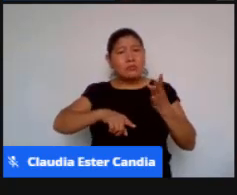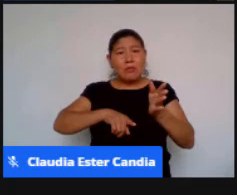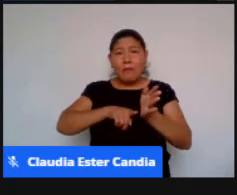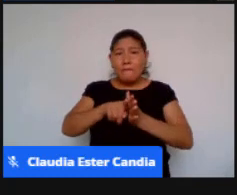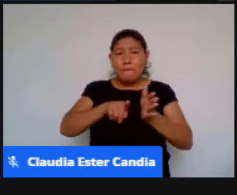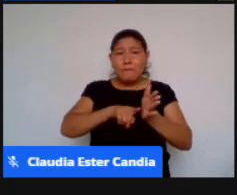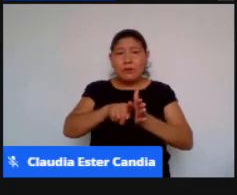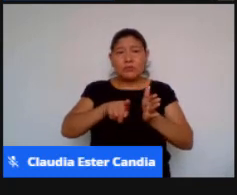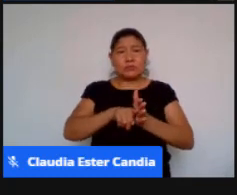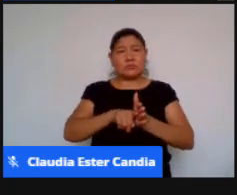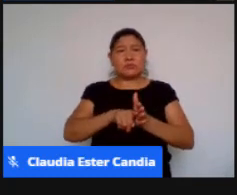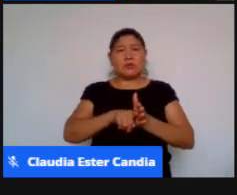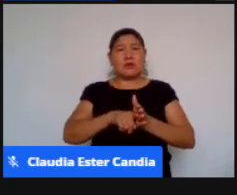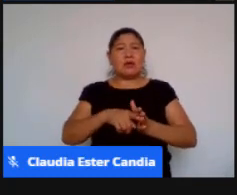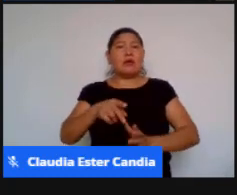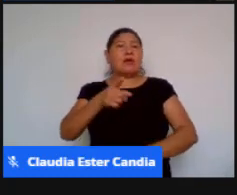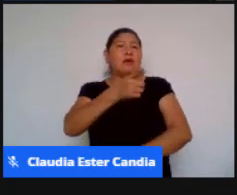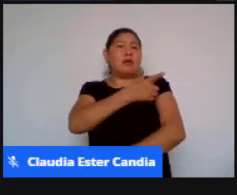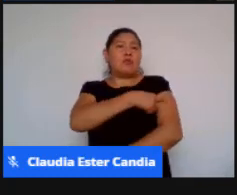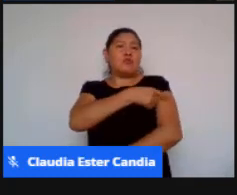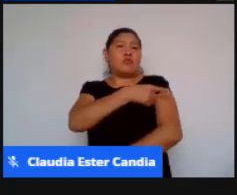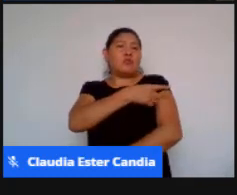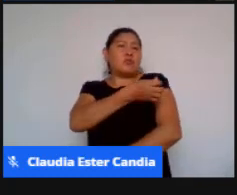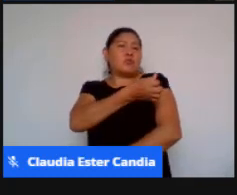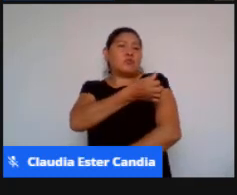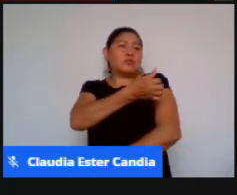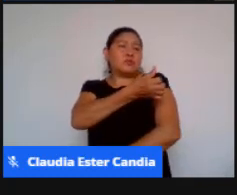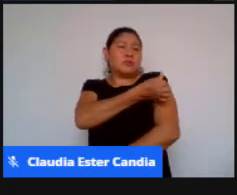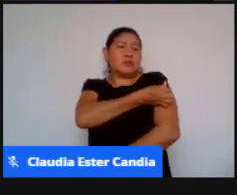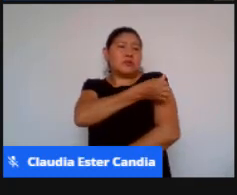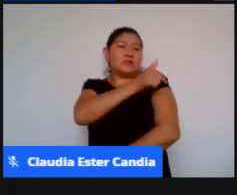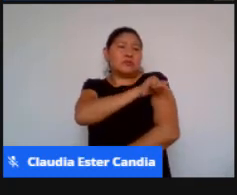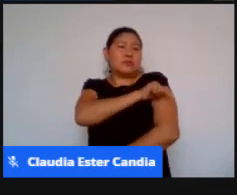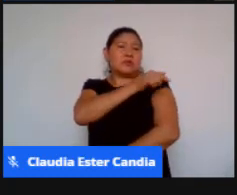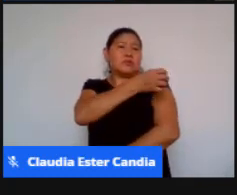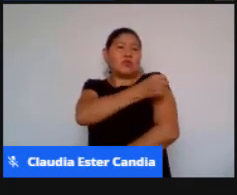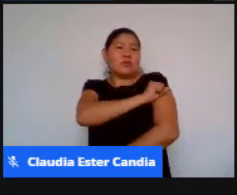oitavo e nono. E a divisão de avaliação,